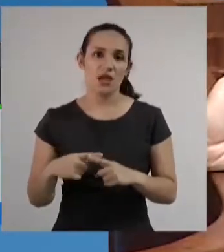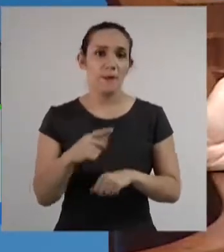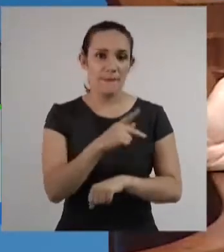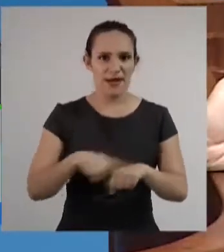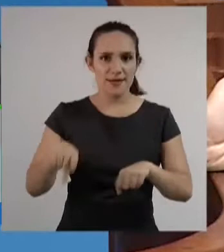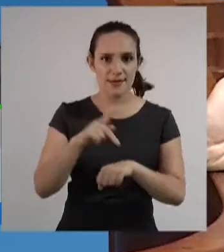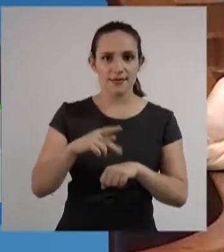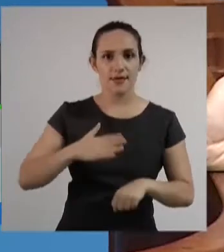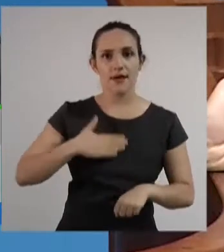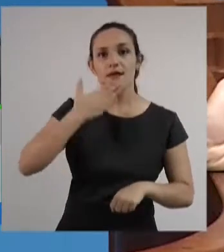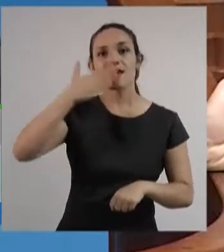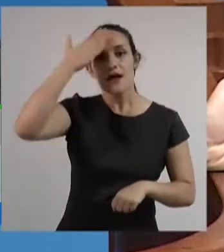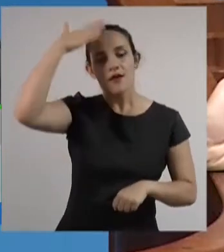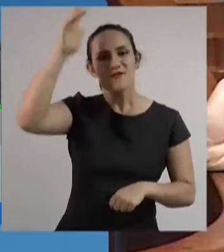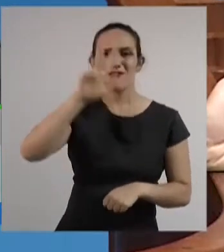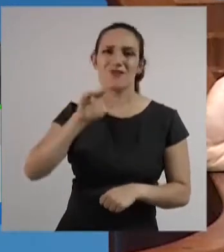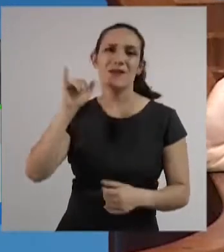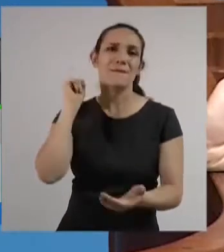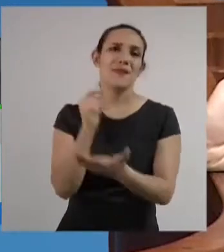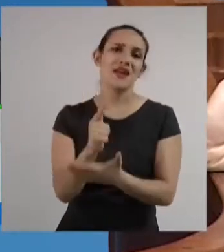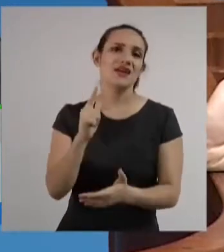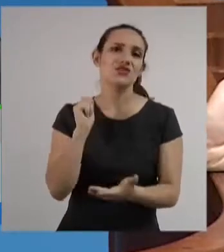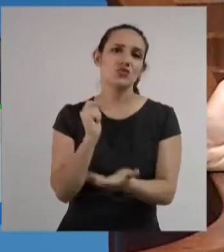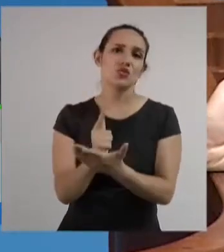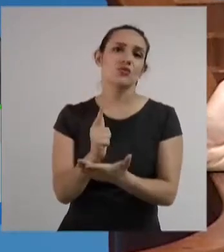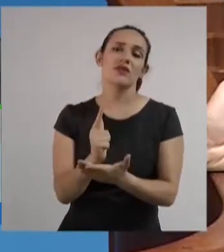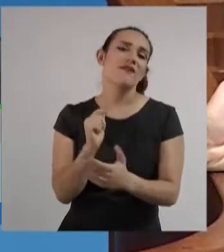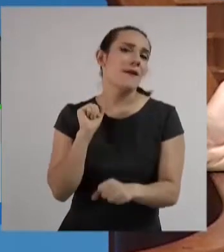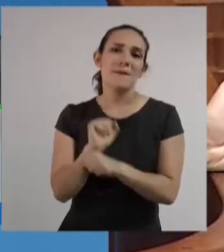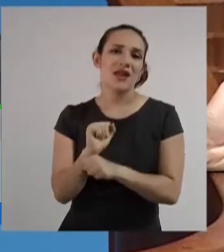Brasil. Fala, que negócio é esse?